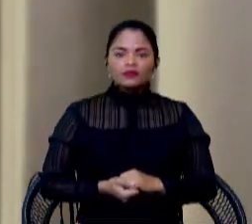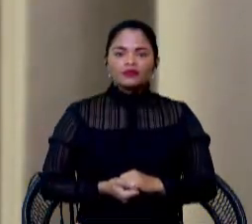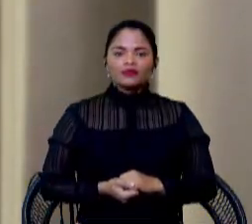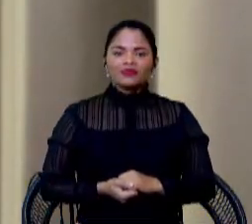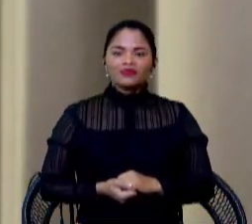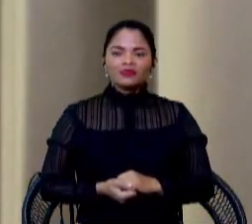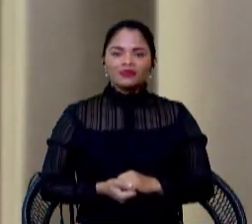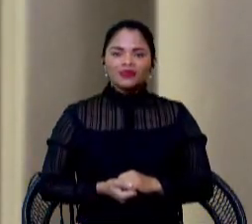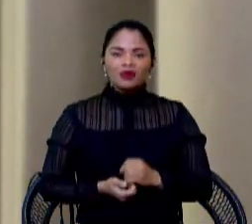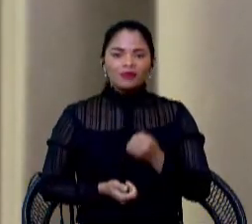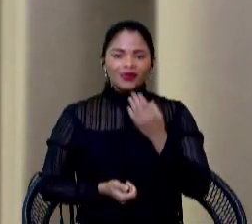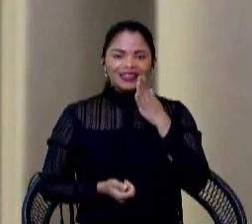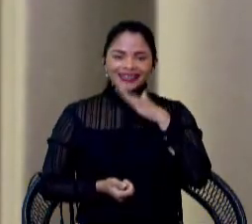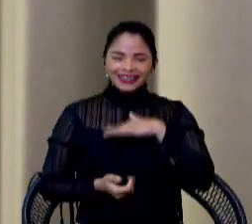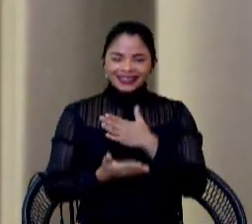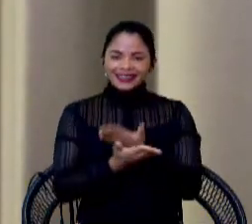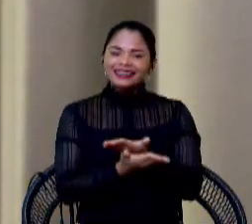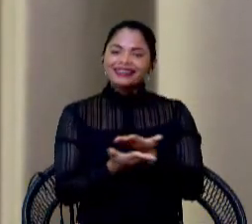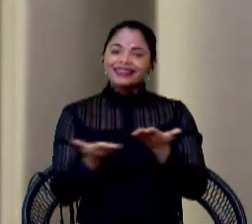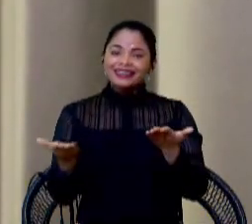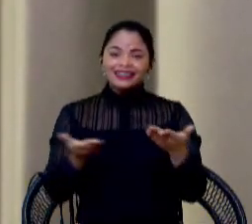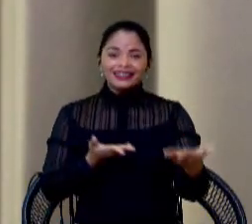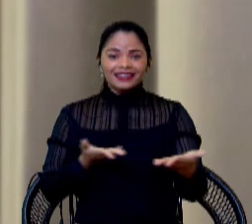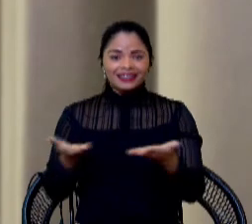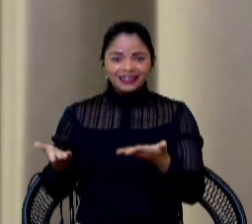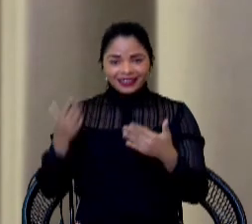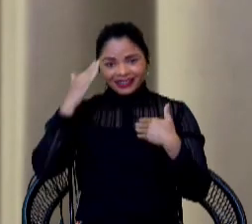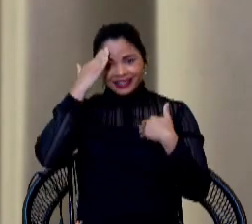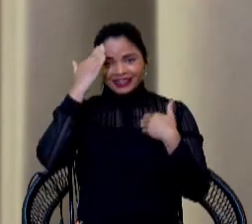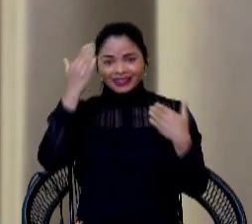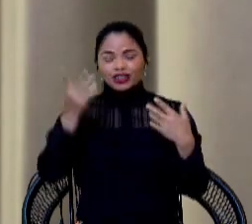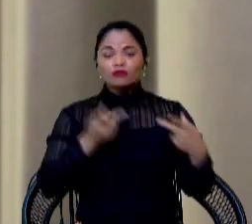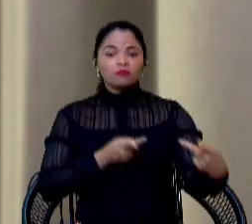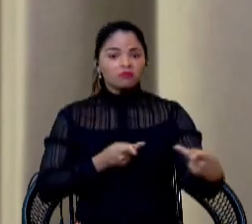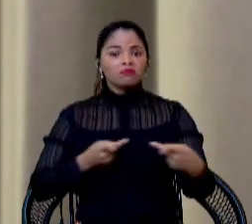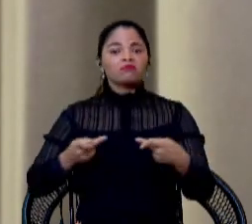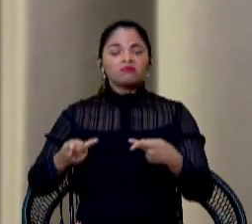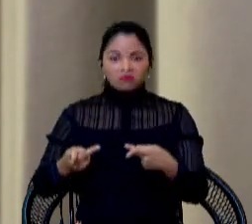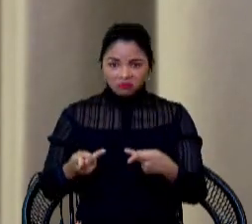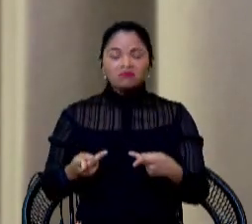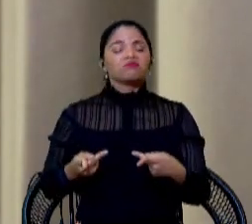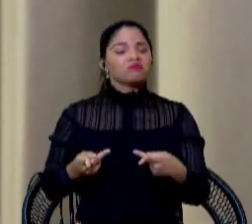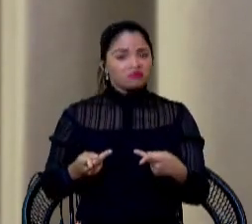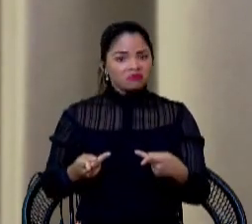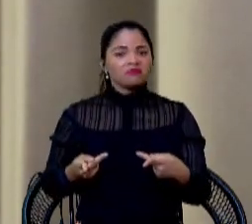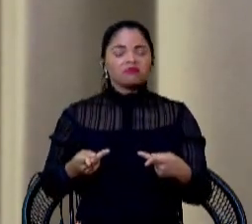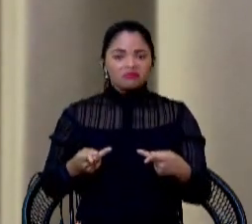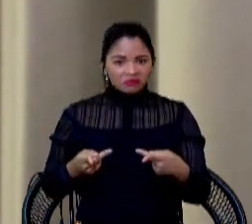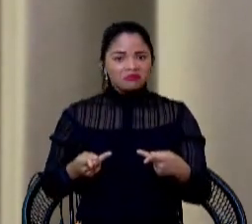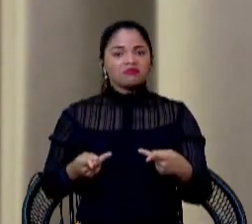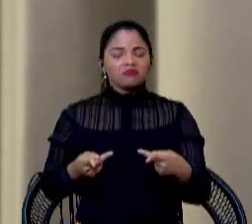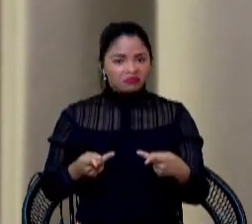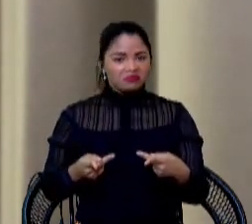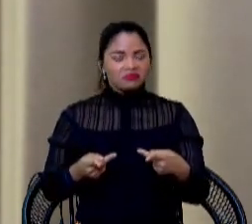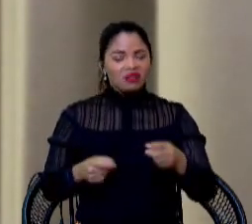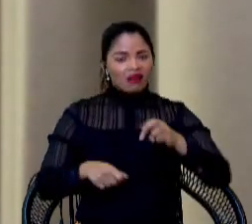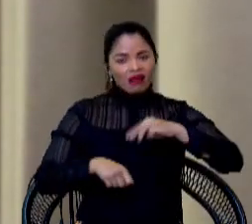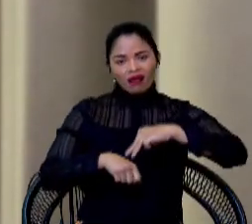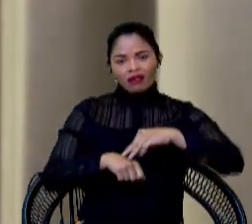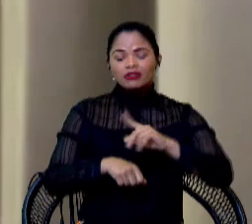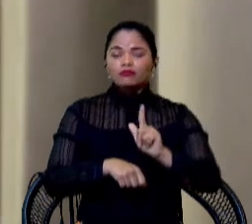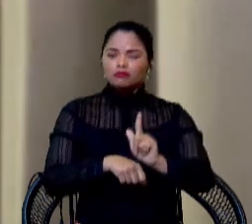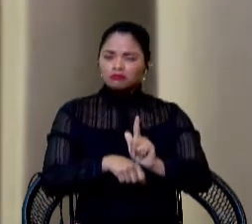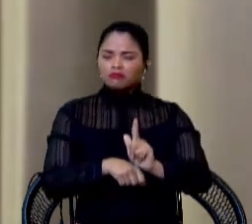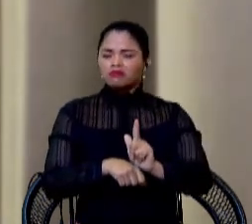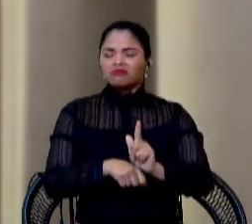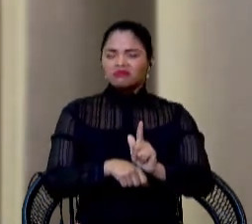Boa tarde, pessoal. Muito bem-vindos. Quero agradecer pelo convite, tá, da ComSchool, da Expo Magalu, para estar conversando com